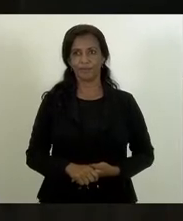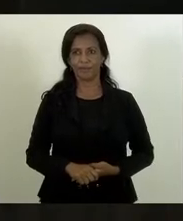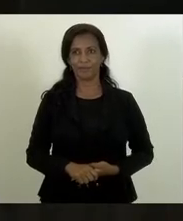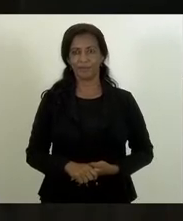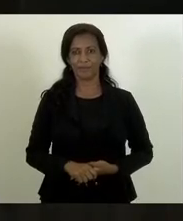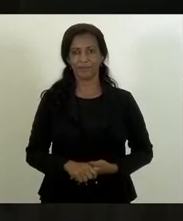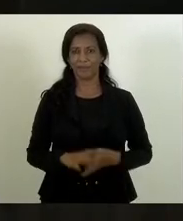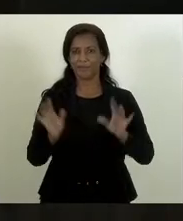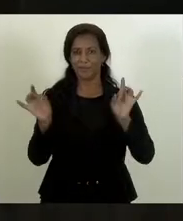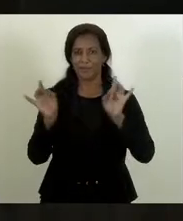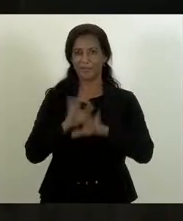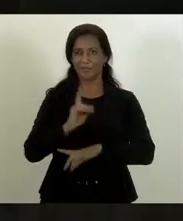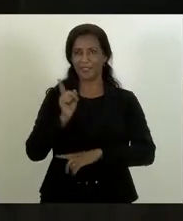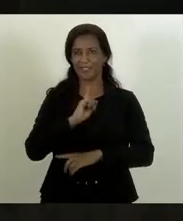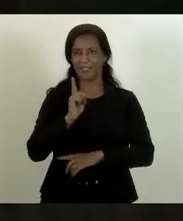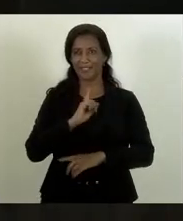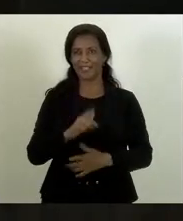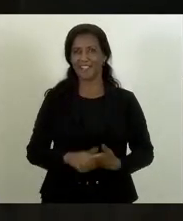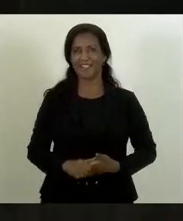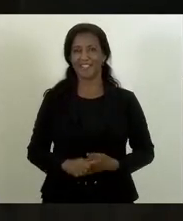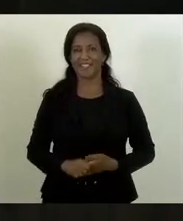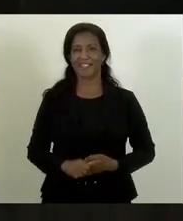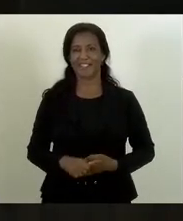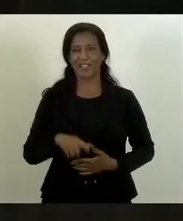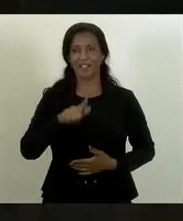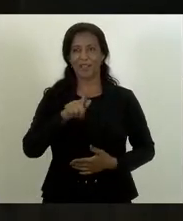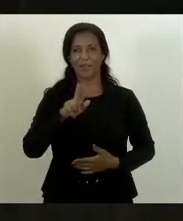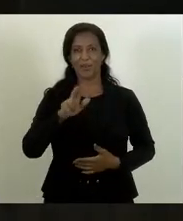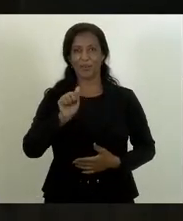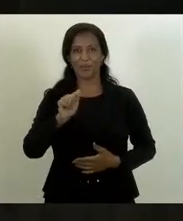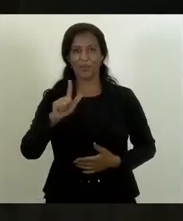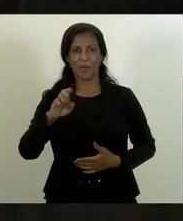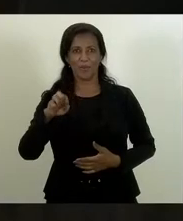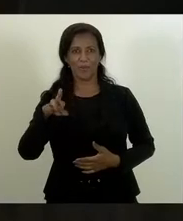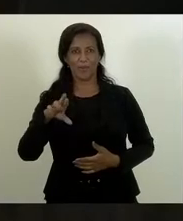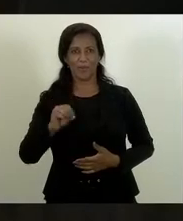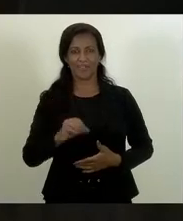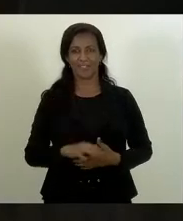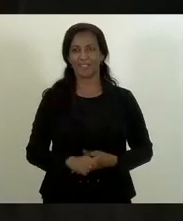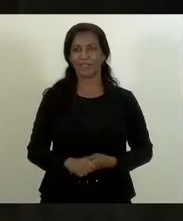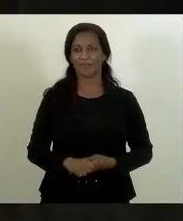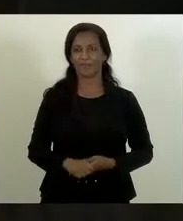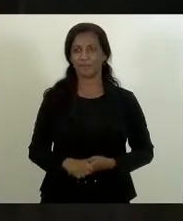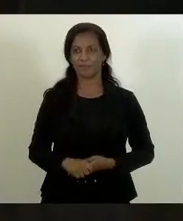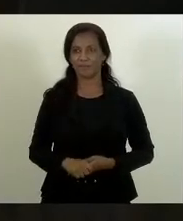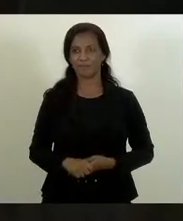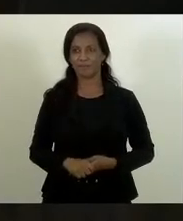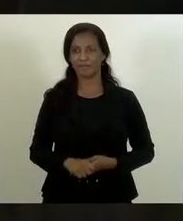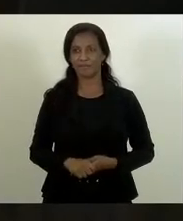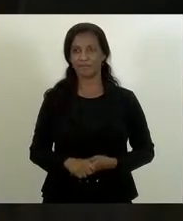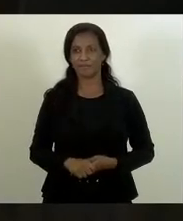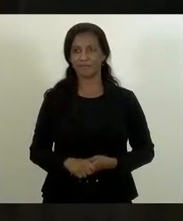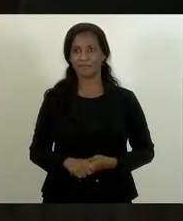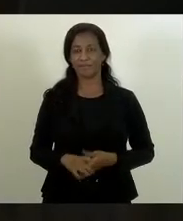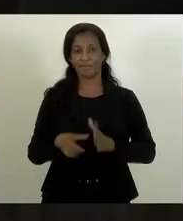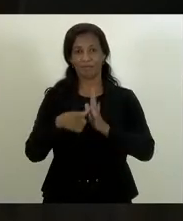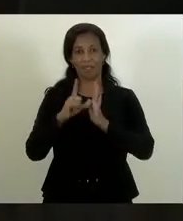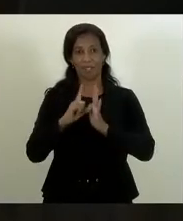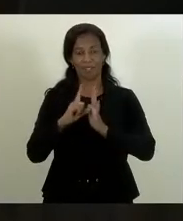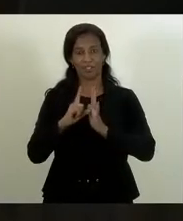Não vou encerrar antes, não, por conta do Márcio Gualberto, que ele quer que eu vote aqui umas inclusões, mas antes de